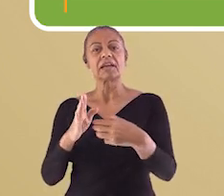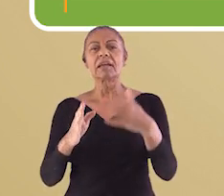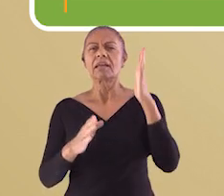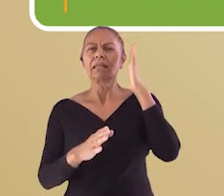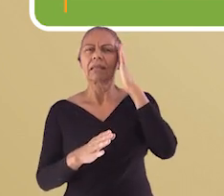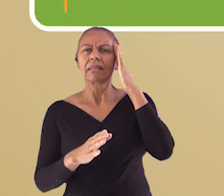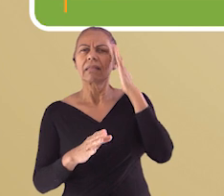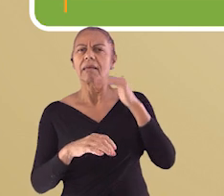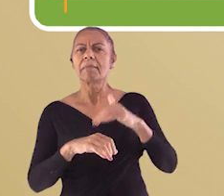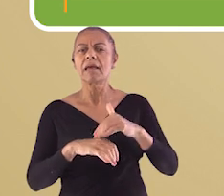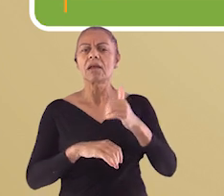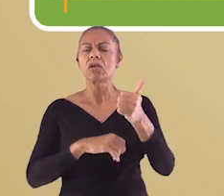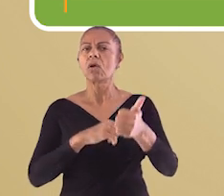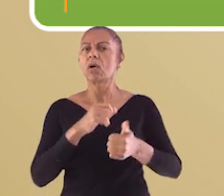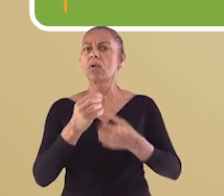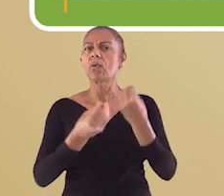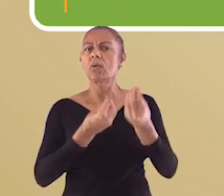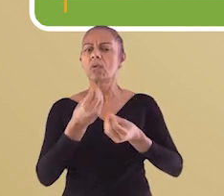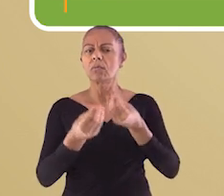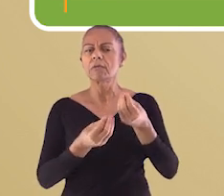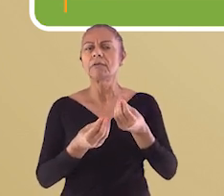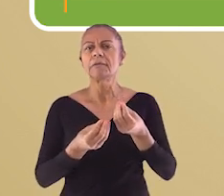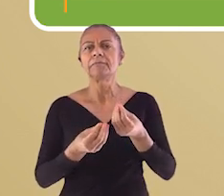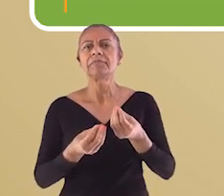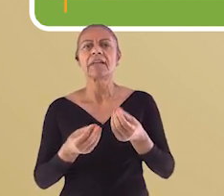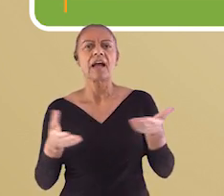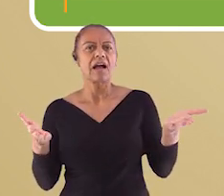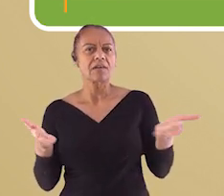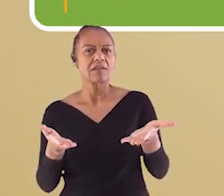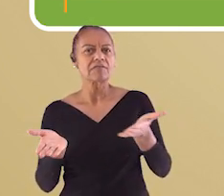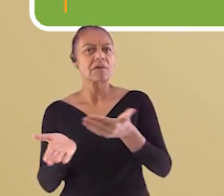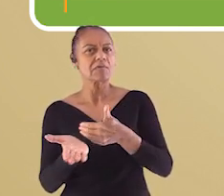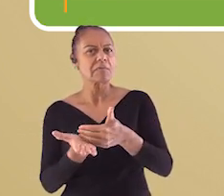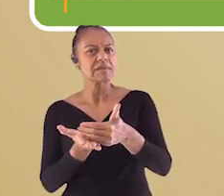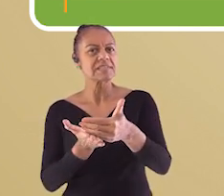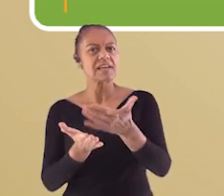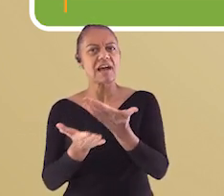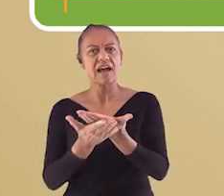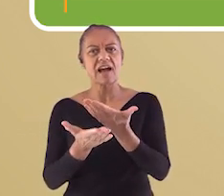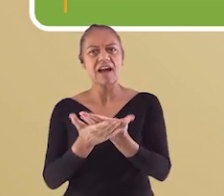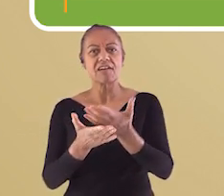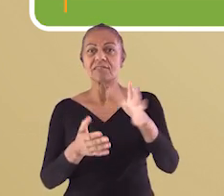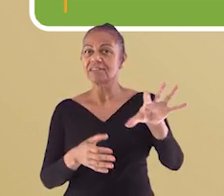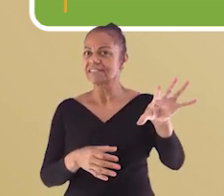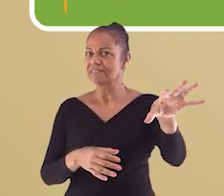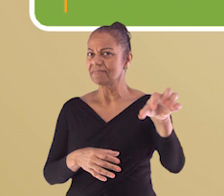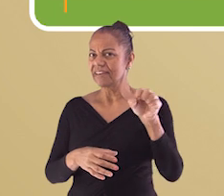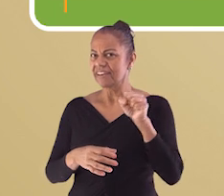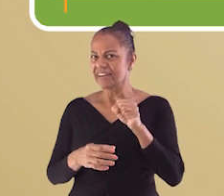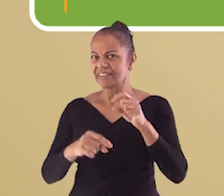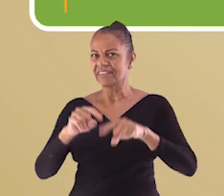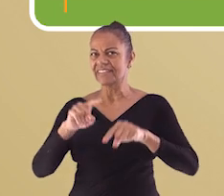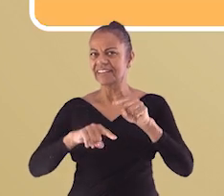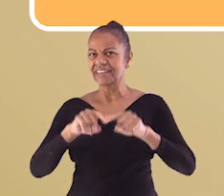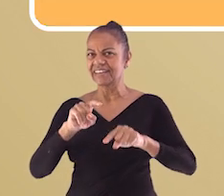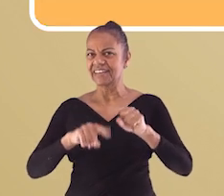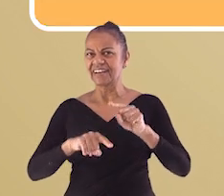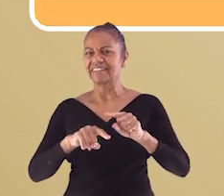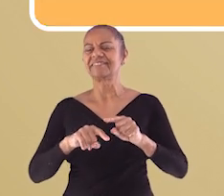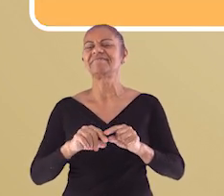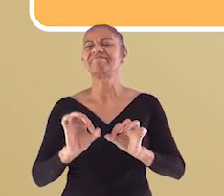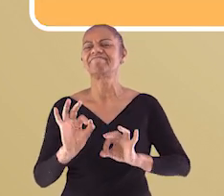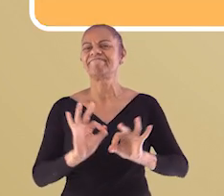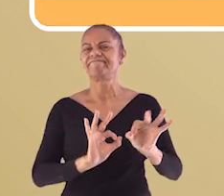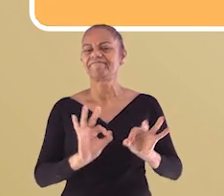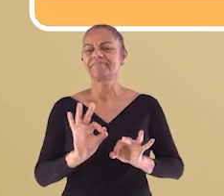do ciclo da Lua na construção do calendário, que tal iniciar a aula separando o seu material? E na